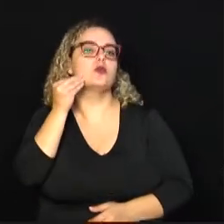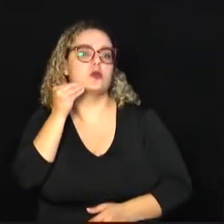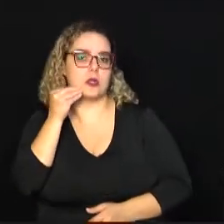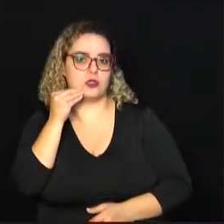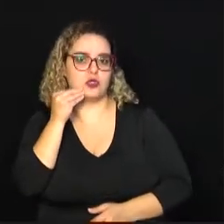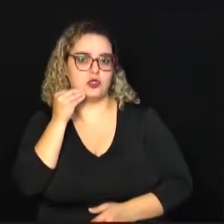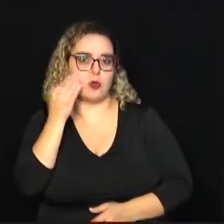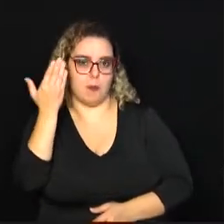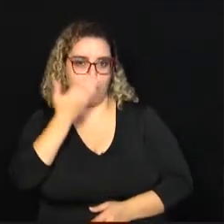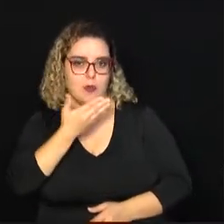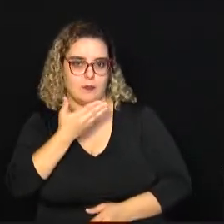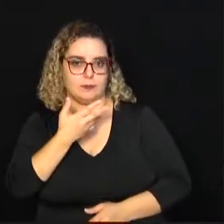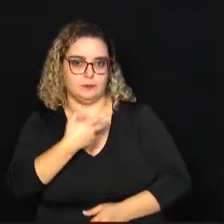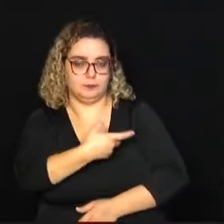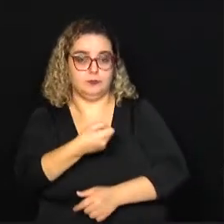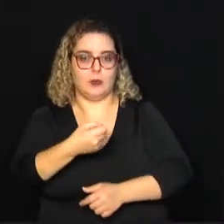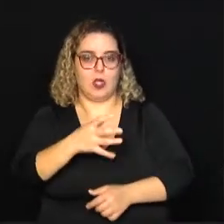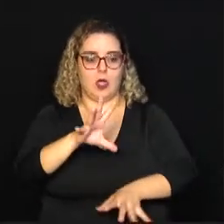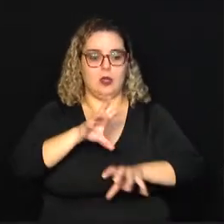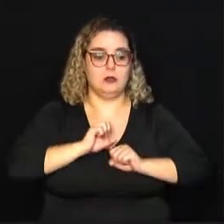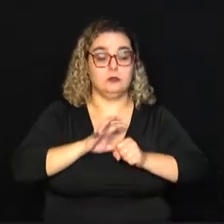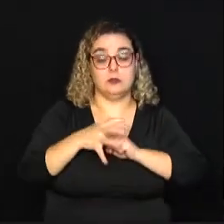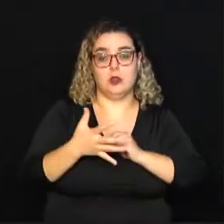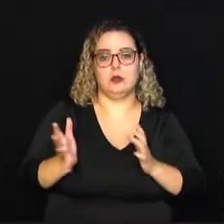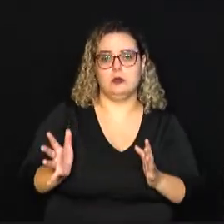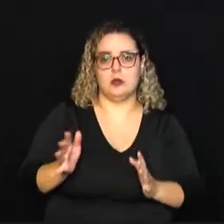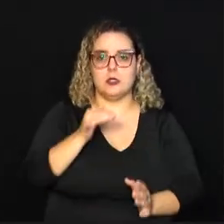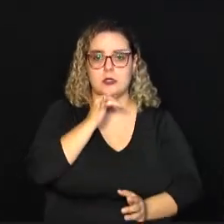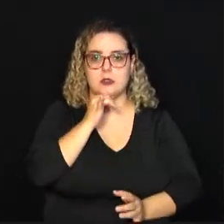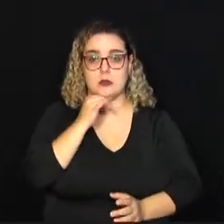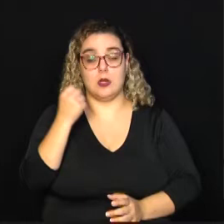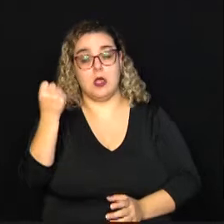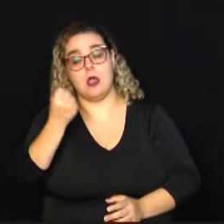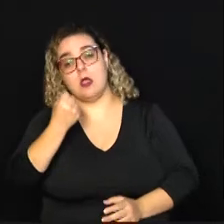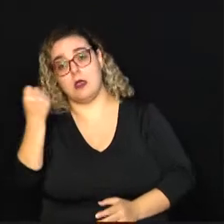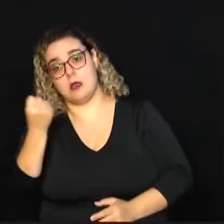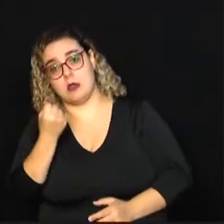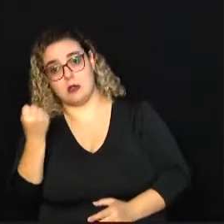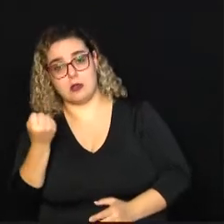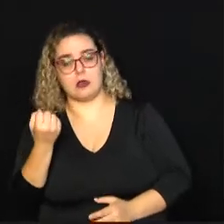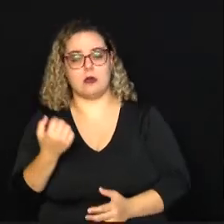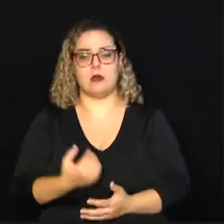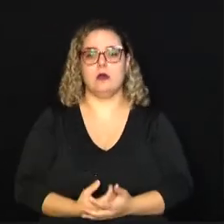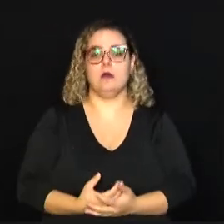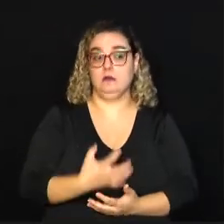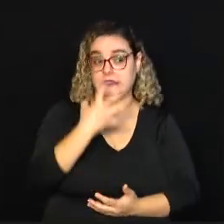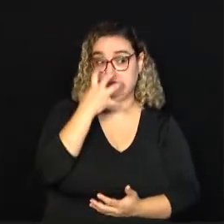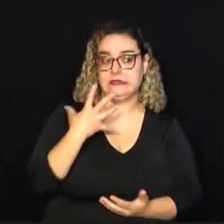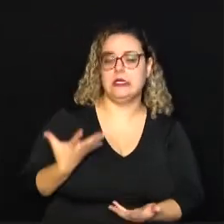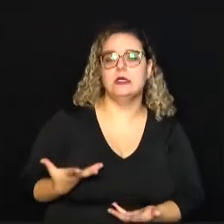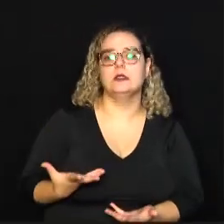você tem o coronavírus, a depender da condição, da situação, se tiver um paciente grave, se tiver uma situação grave,